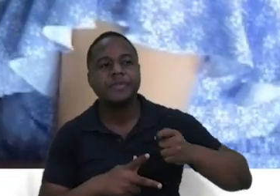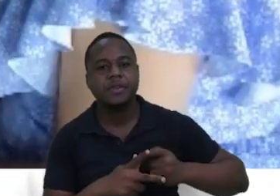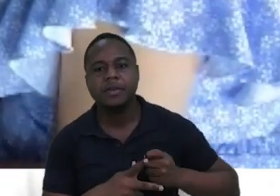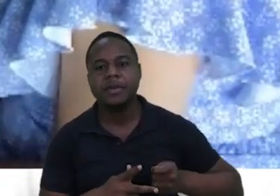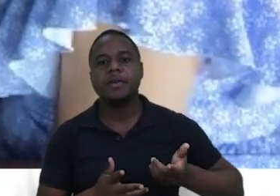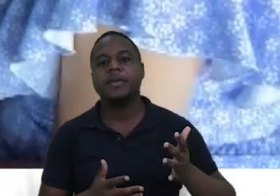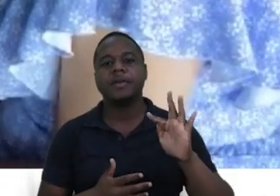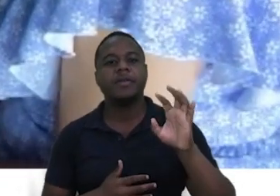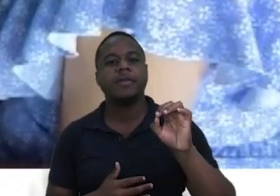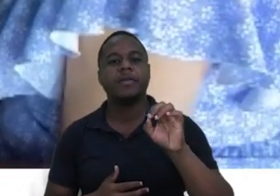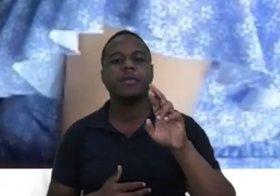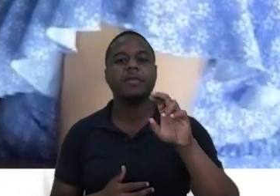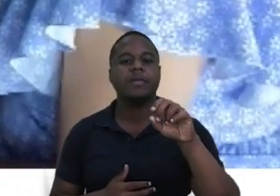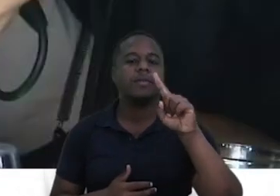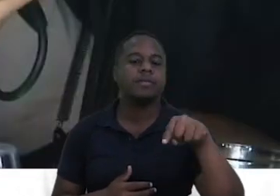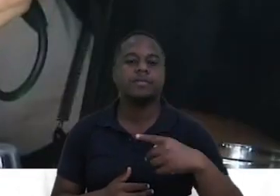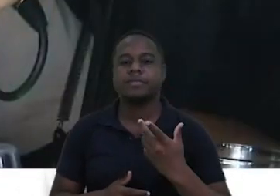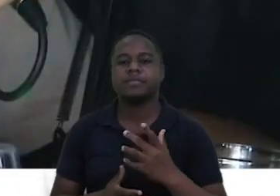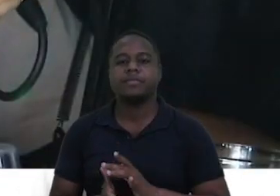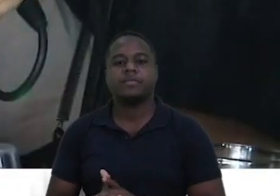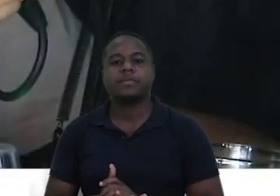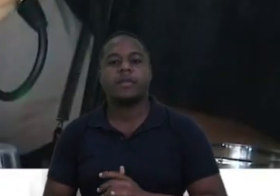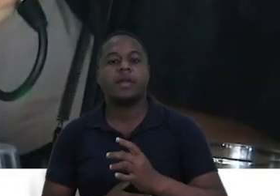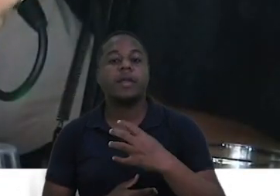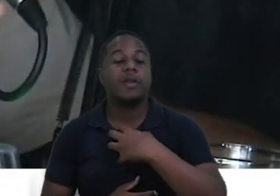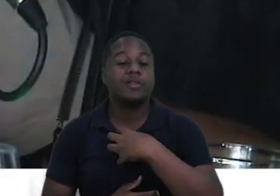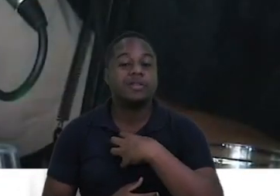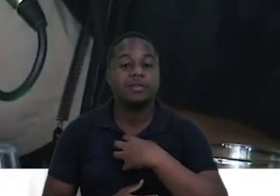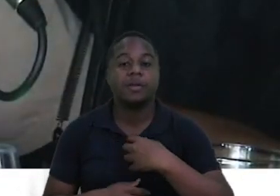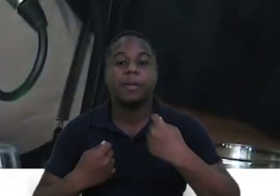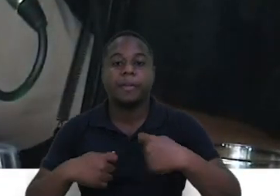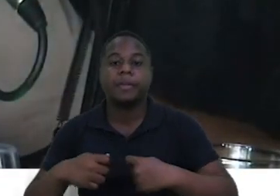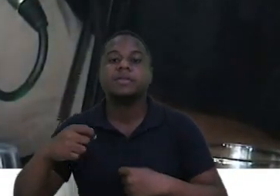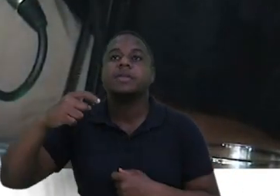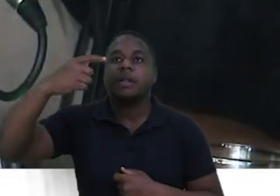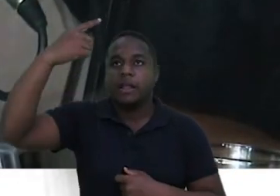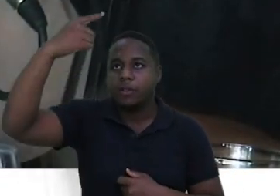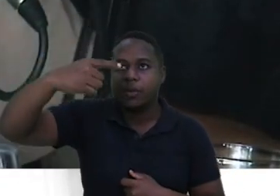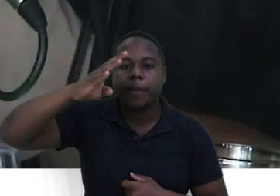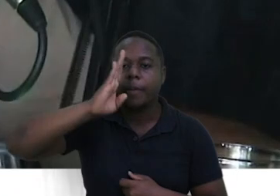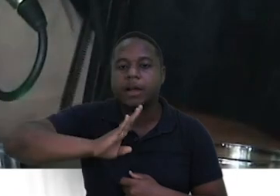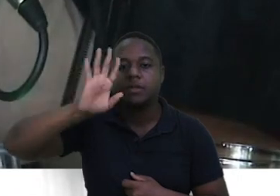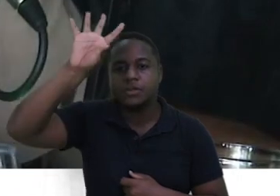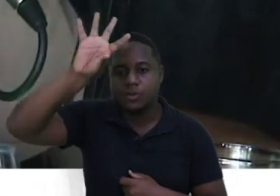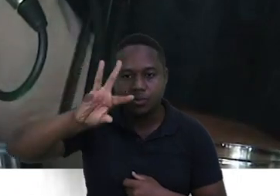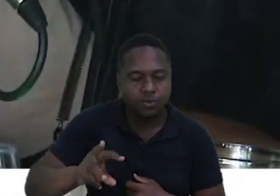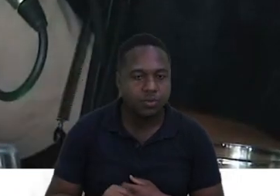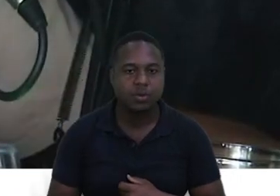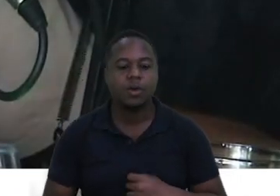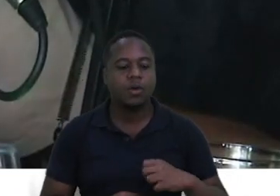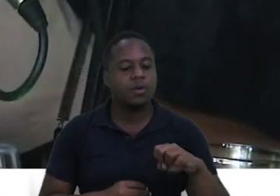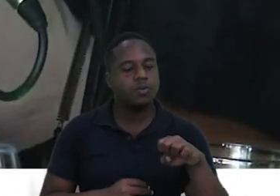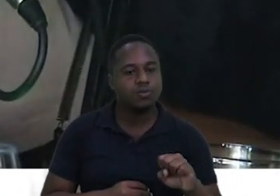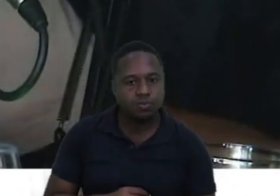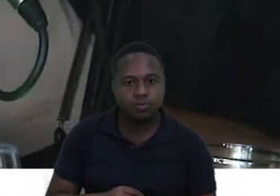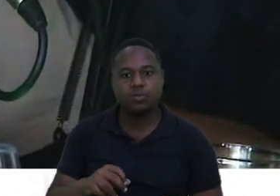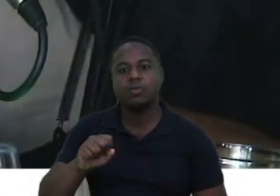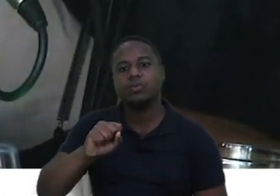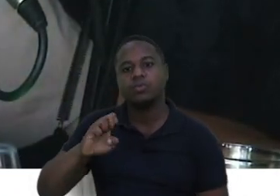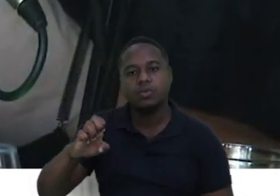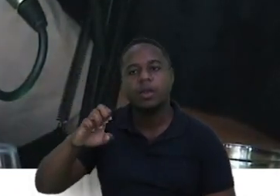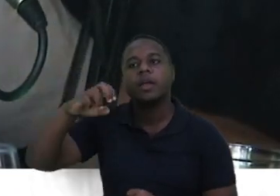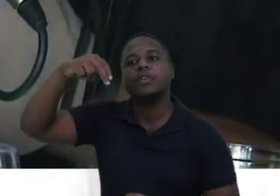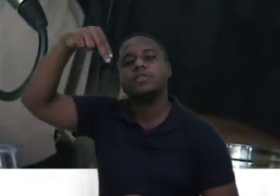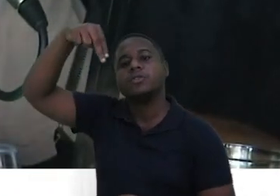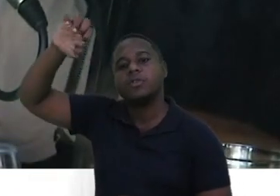e dançar forró. Então, eu sinto que a gente precisa fazer essa conexão mesmo. Barra Nordeste, mundo,